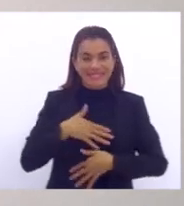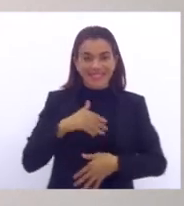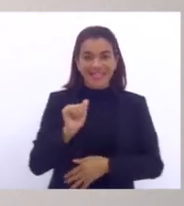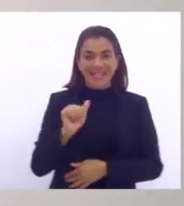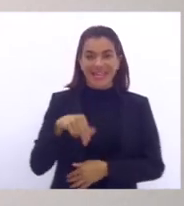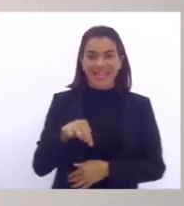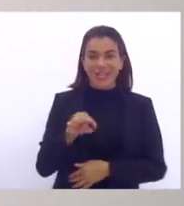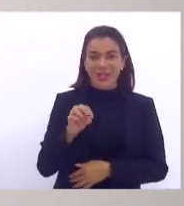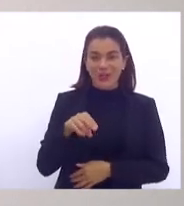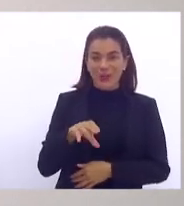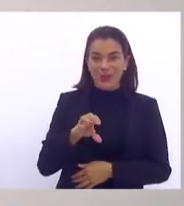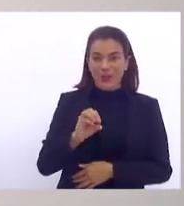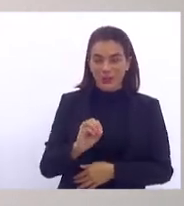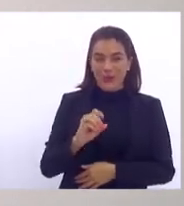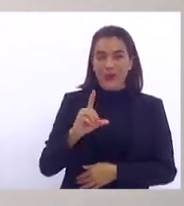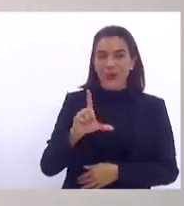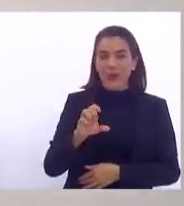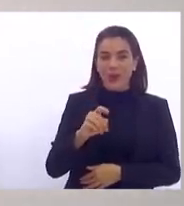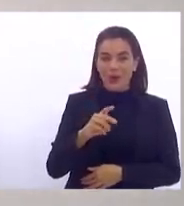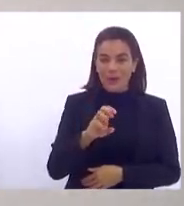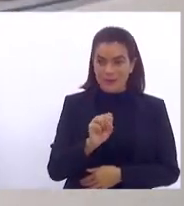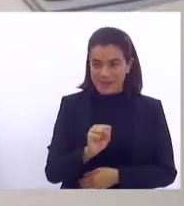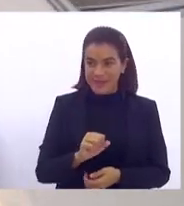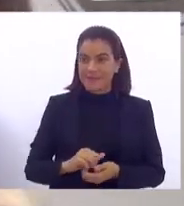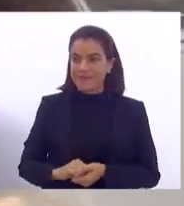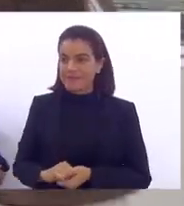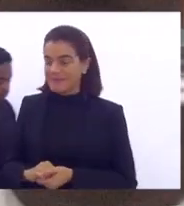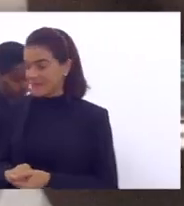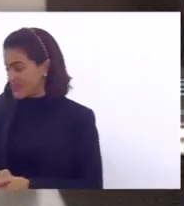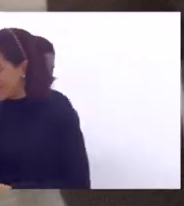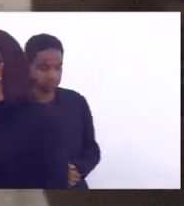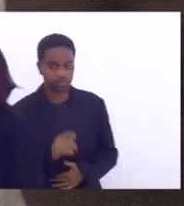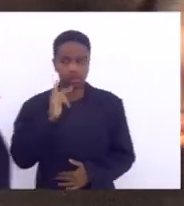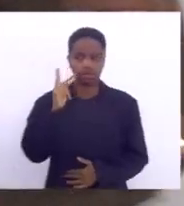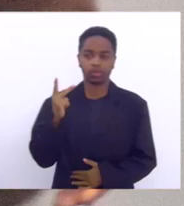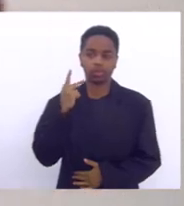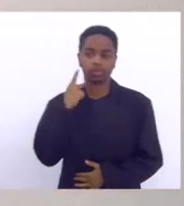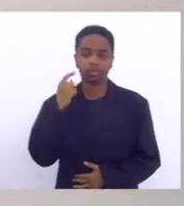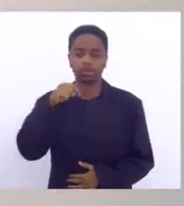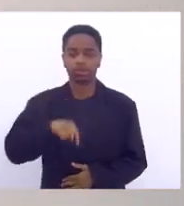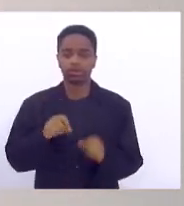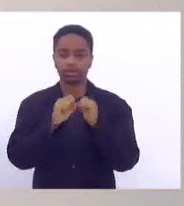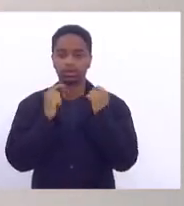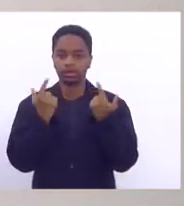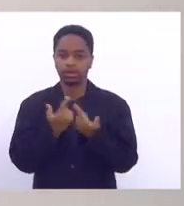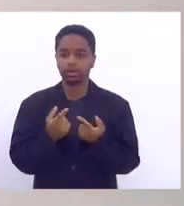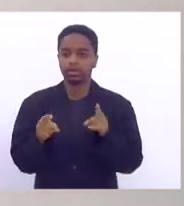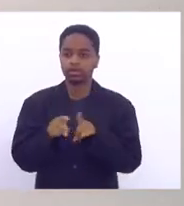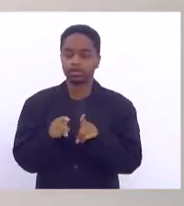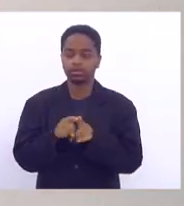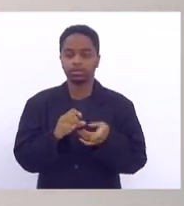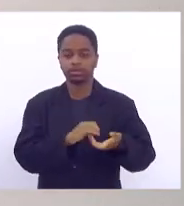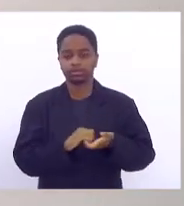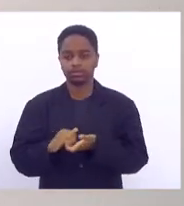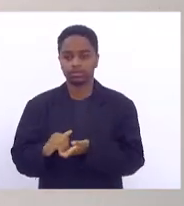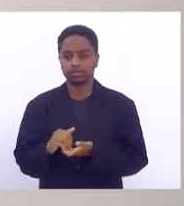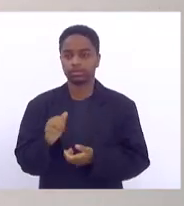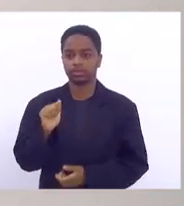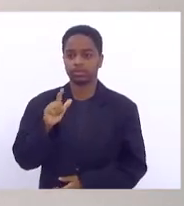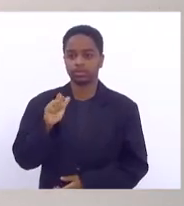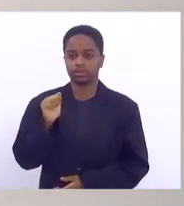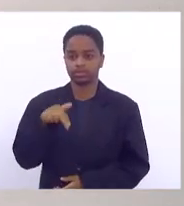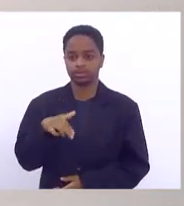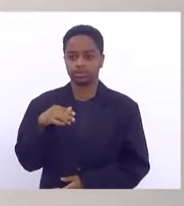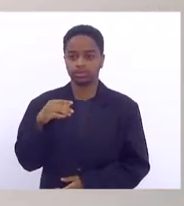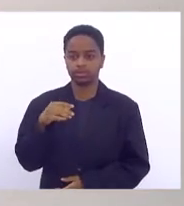eh procurador desta casa saudar Dr Alan Tonelli Desembargador do